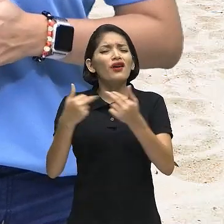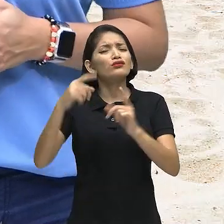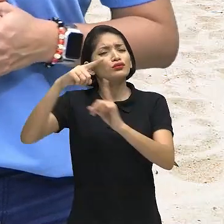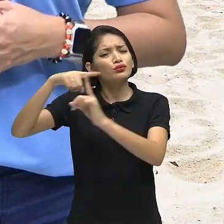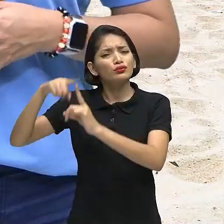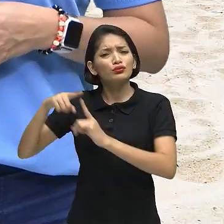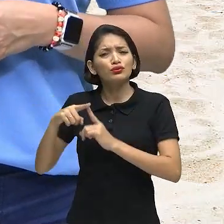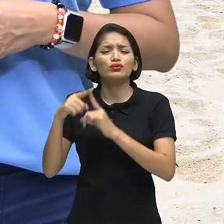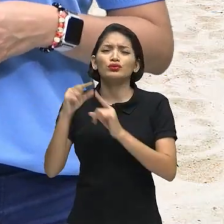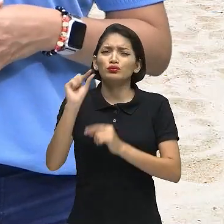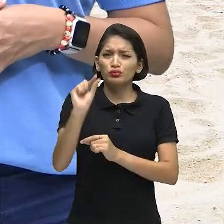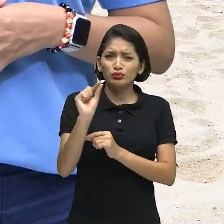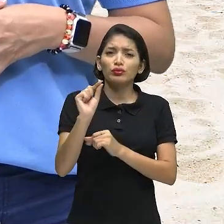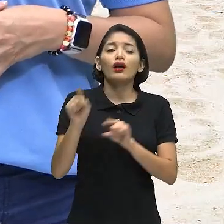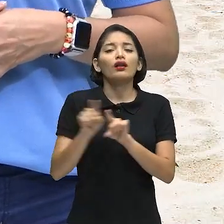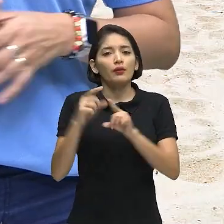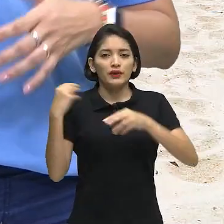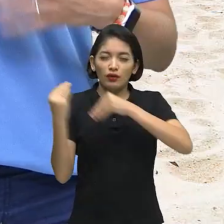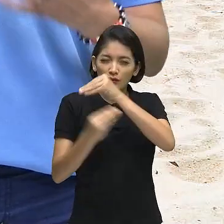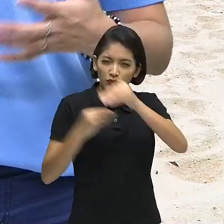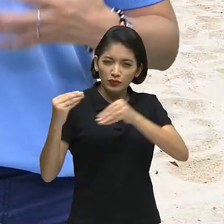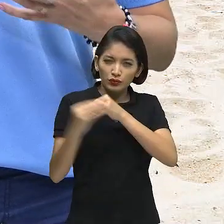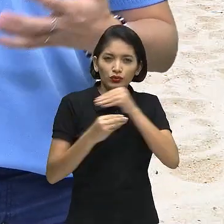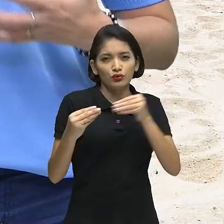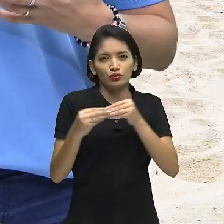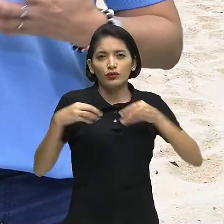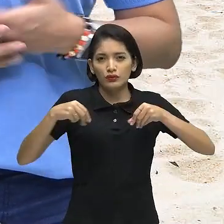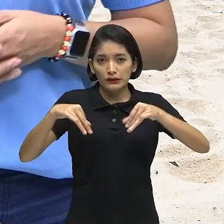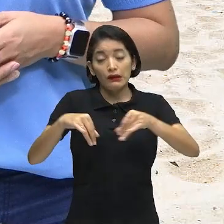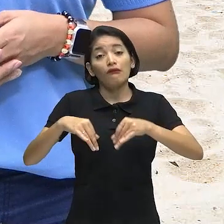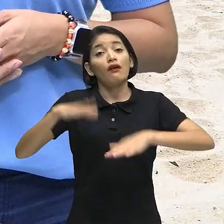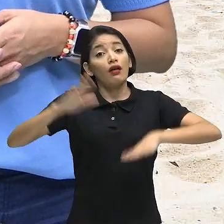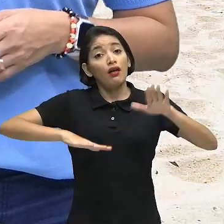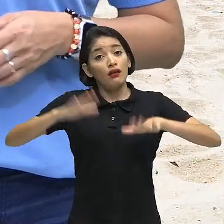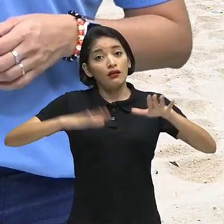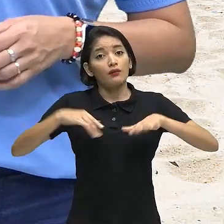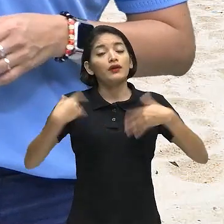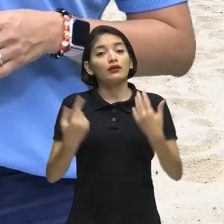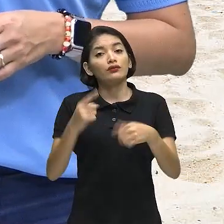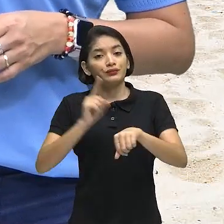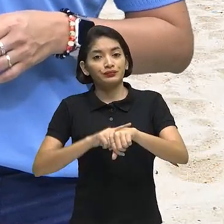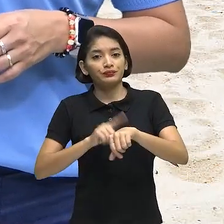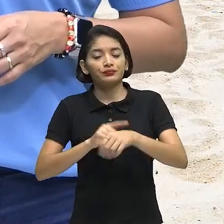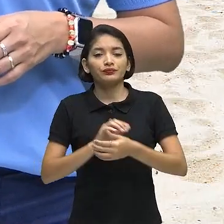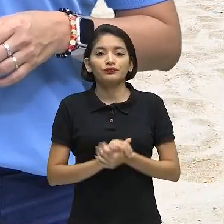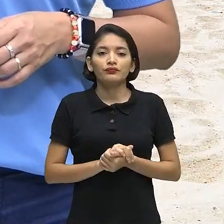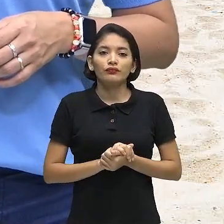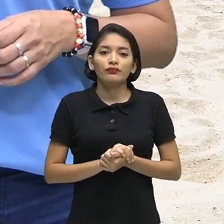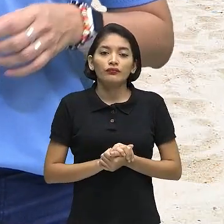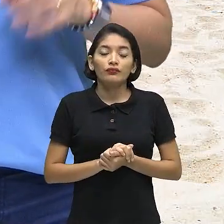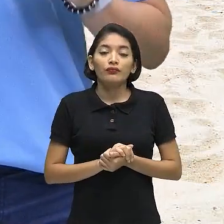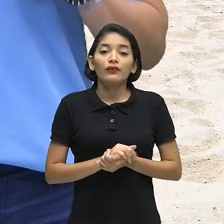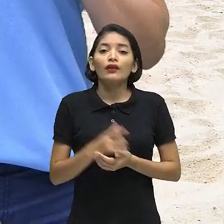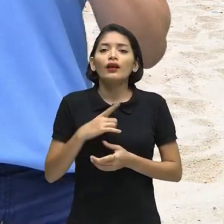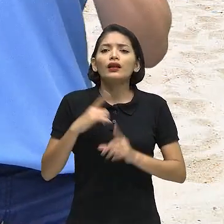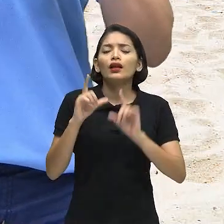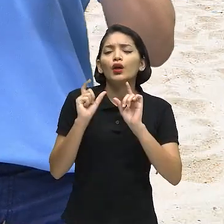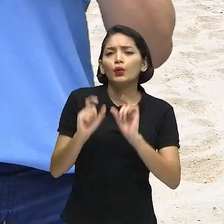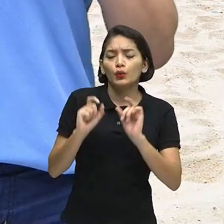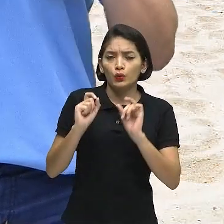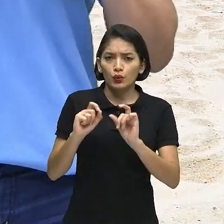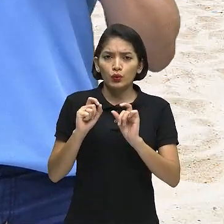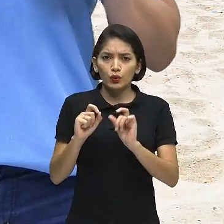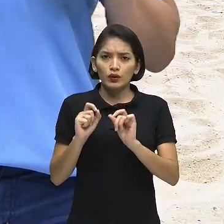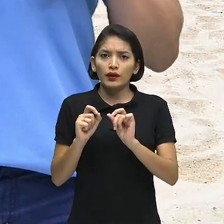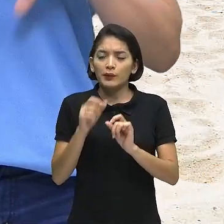que fazem parte ali da composição da areia, vai depender ali da ação do tempo. Tem uma alta porosidade, ou seja, entre